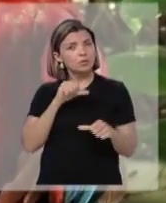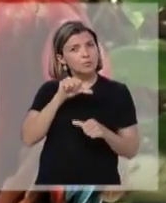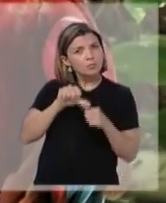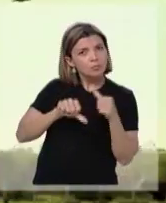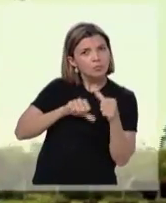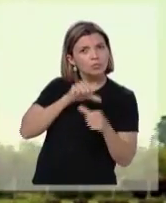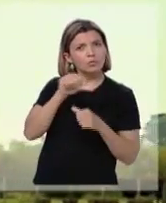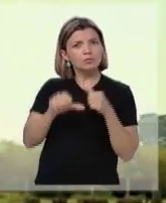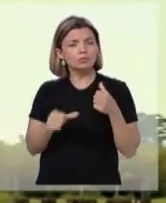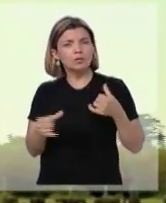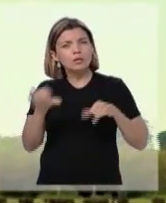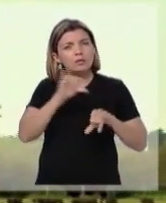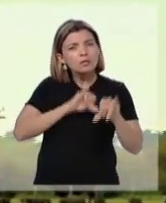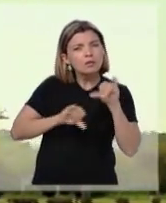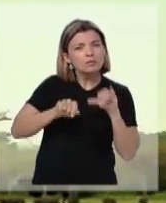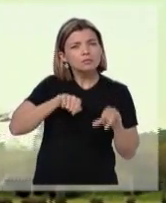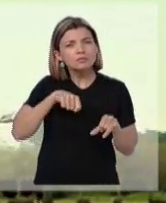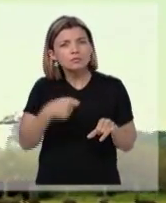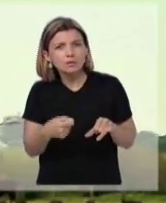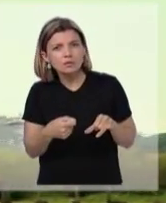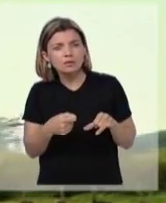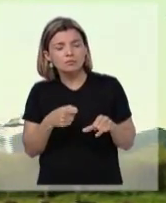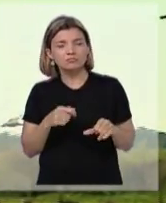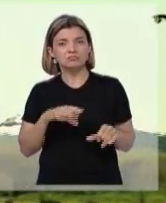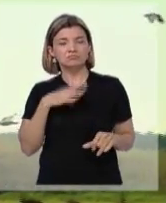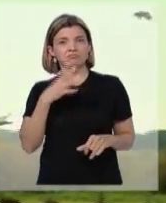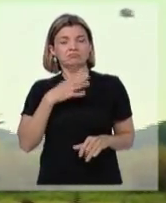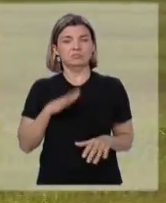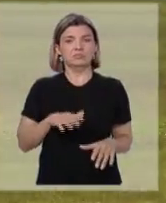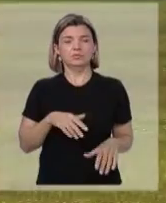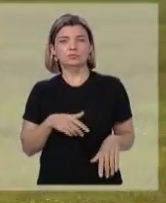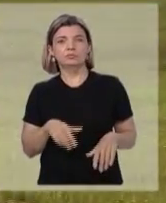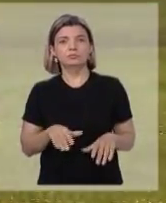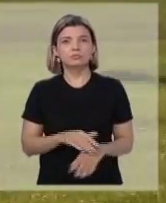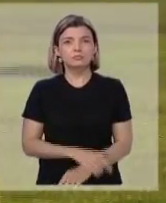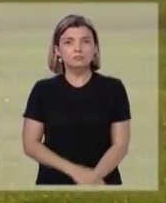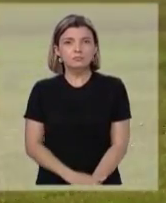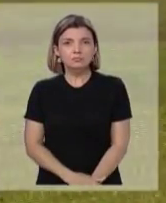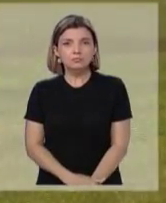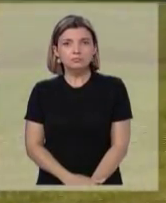Assim, transformamos energia química em energia cinética.